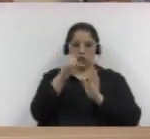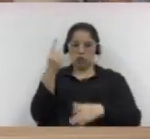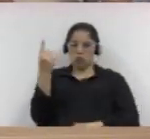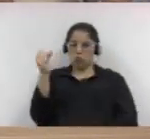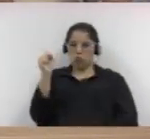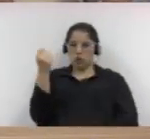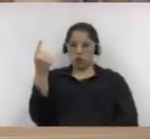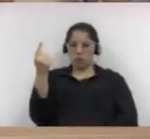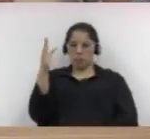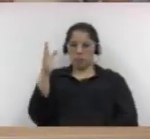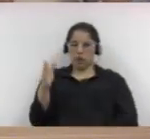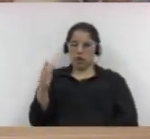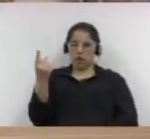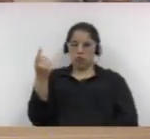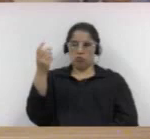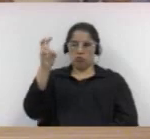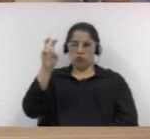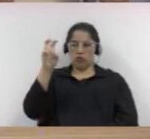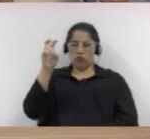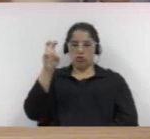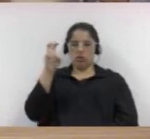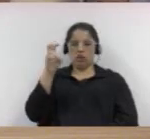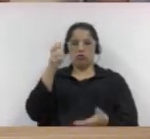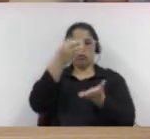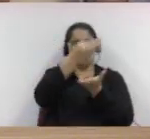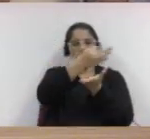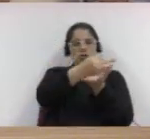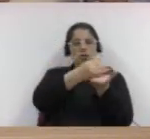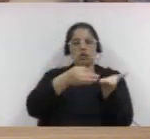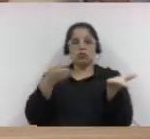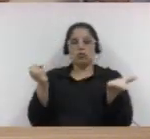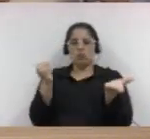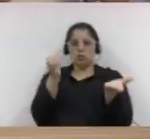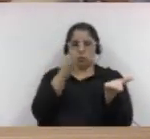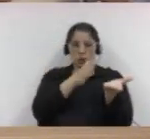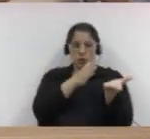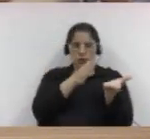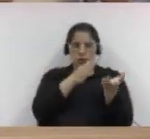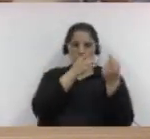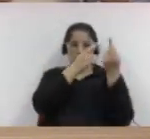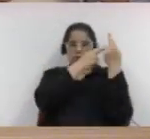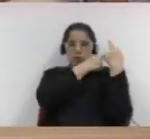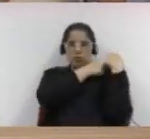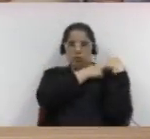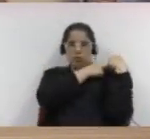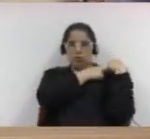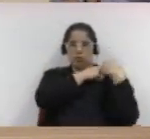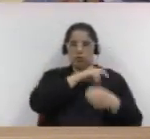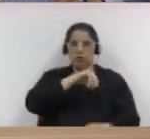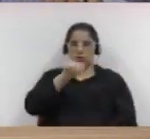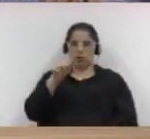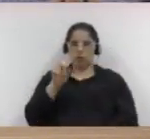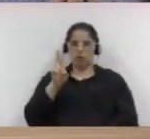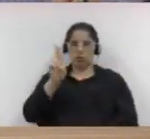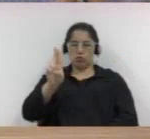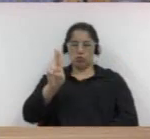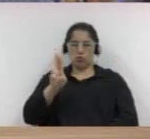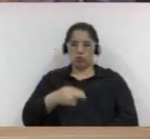181/2015, que passa a vigorar com a seguinte redação. Autor, vereador José Eduardo Monteiro Júnior,